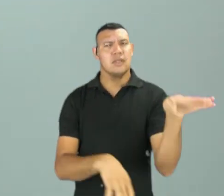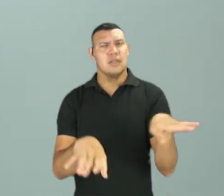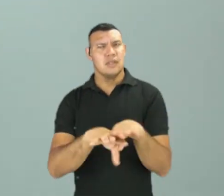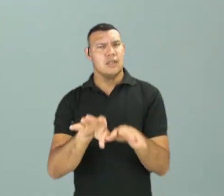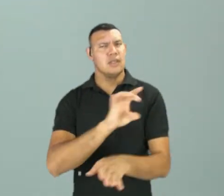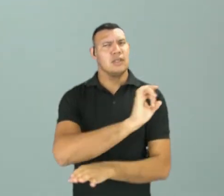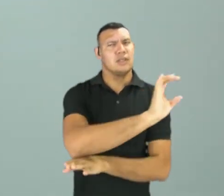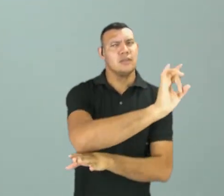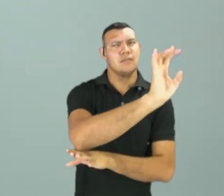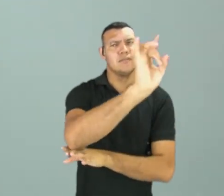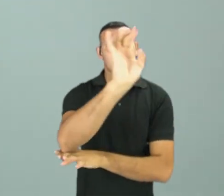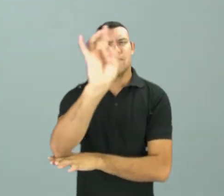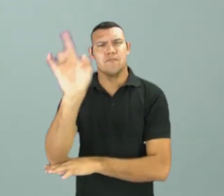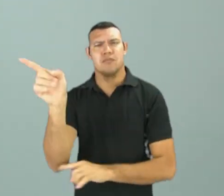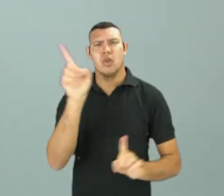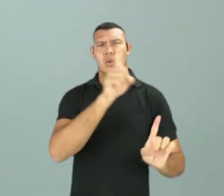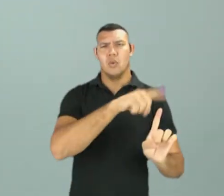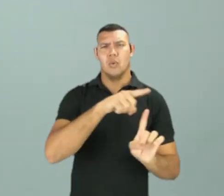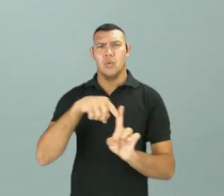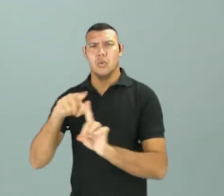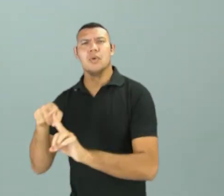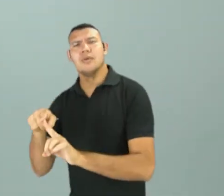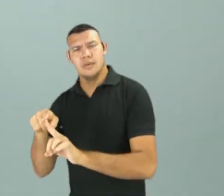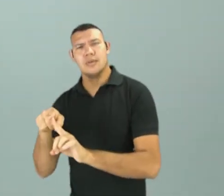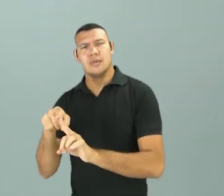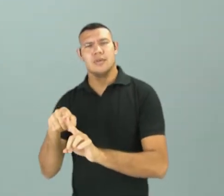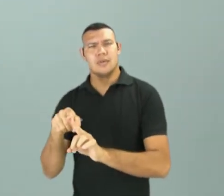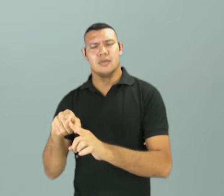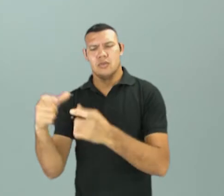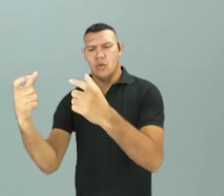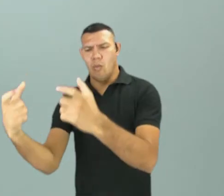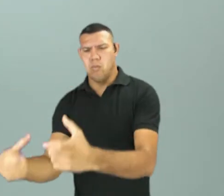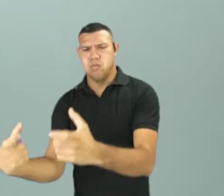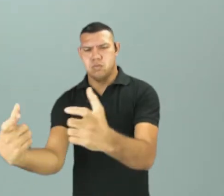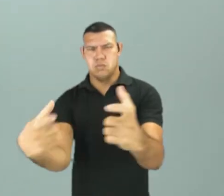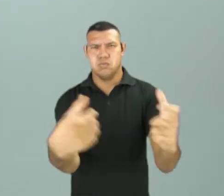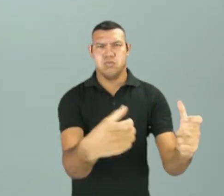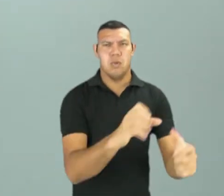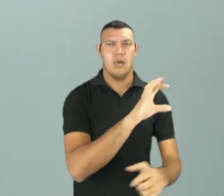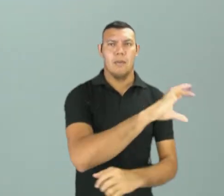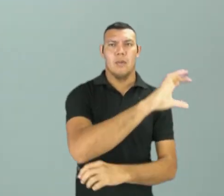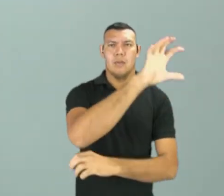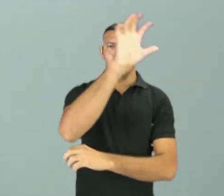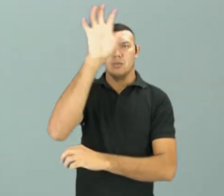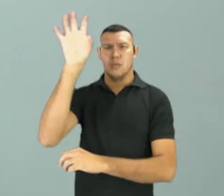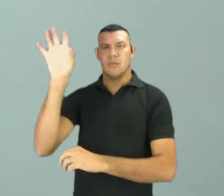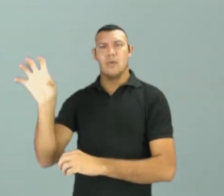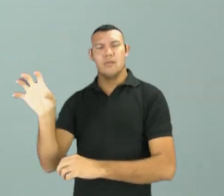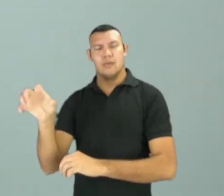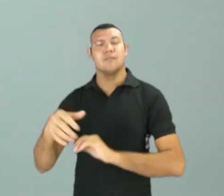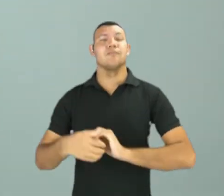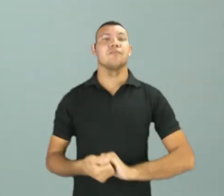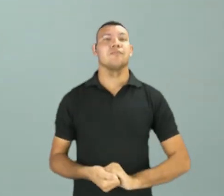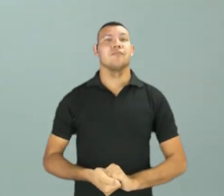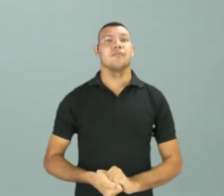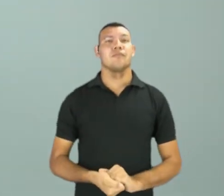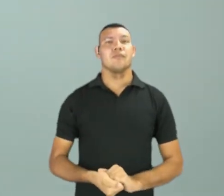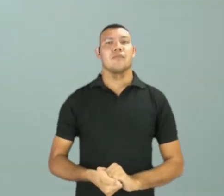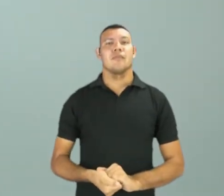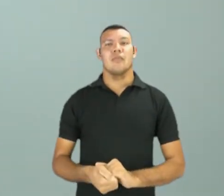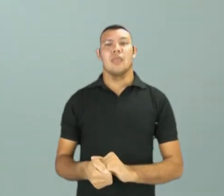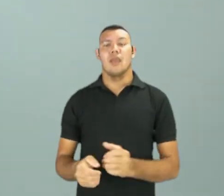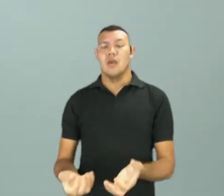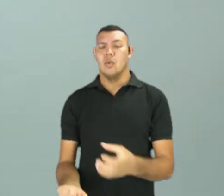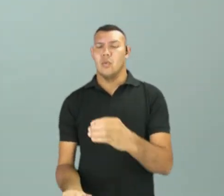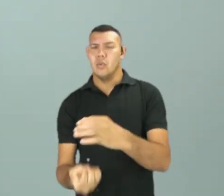de vegetação que é formado naquele local de acordo com o clima. Então, formações de